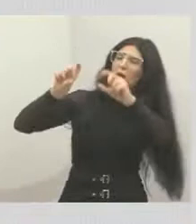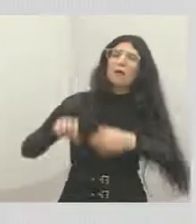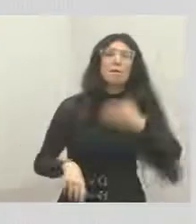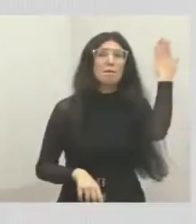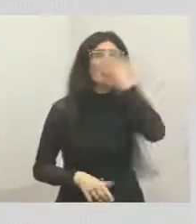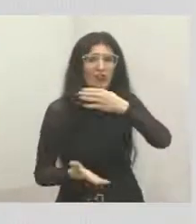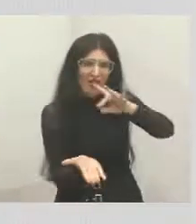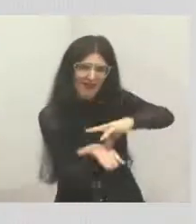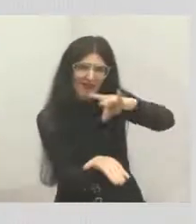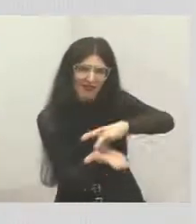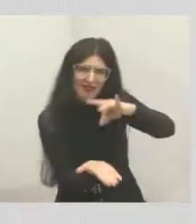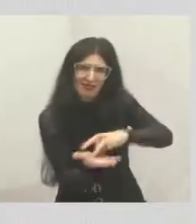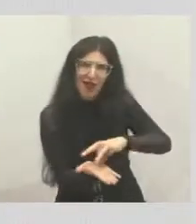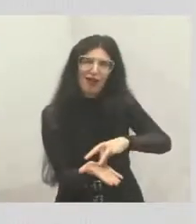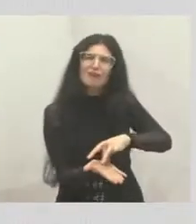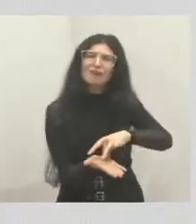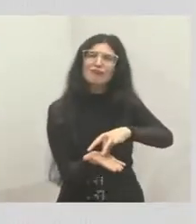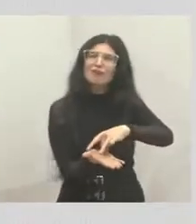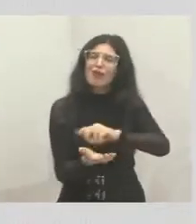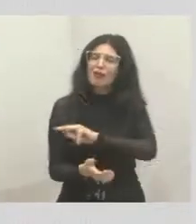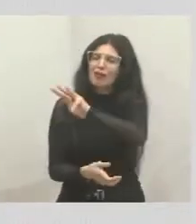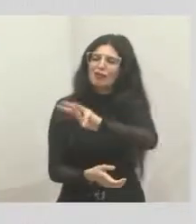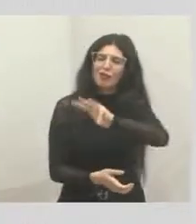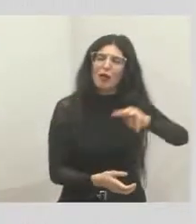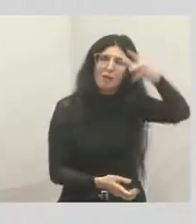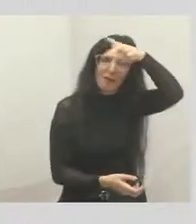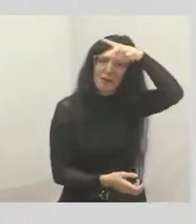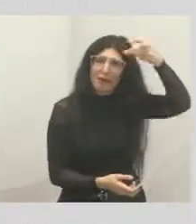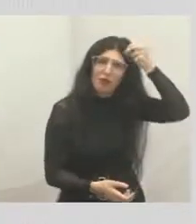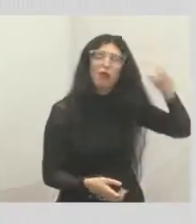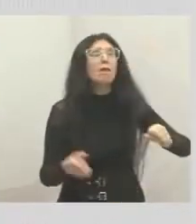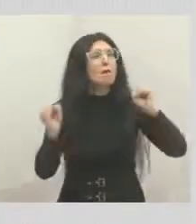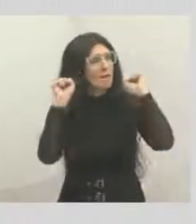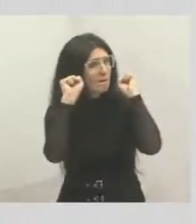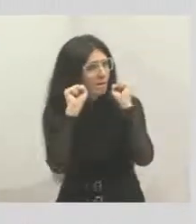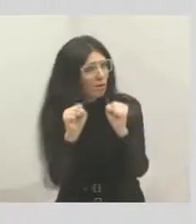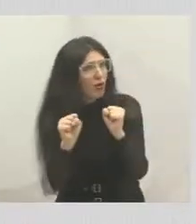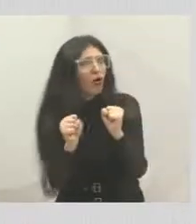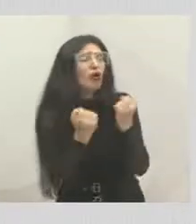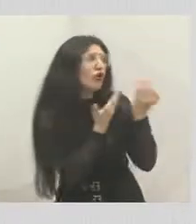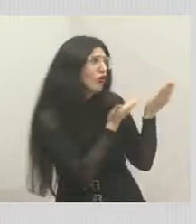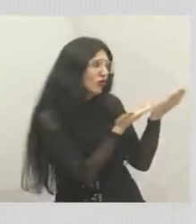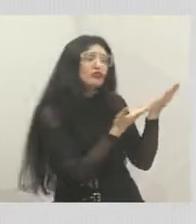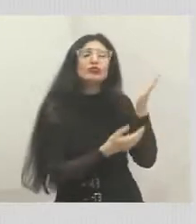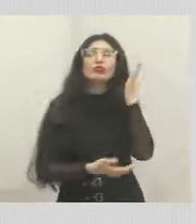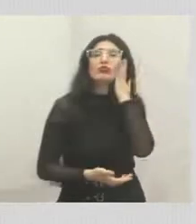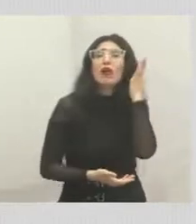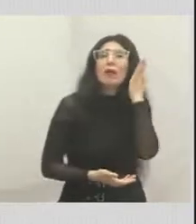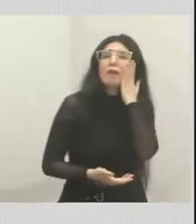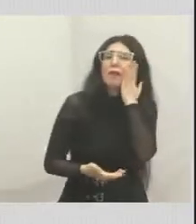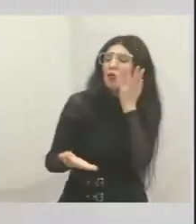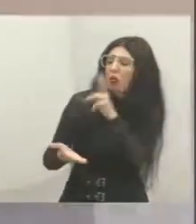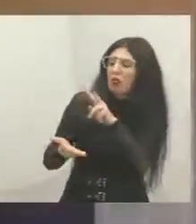para qualquer cidadão que queira e se sinta necessário conhecer melhor esses números.